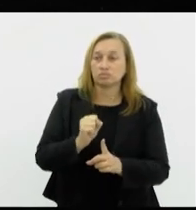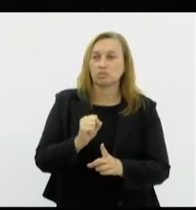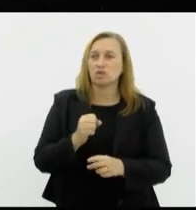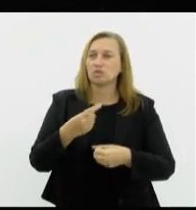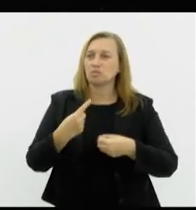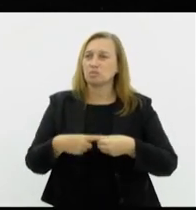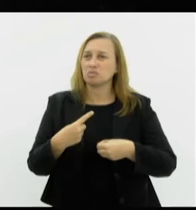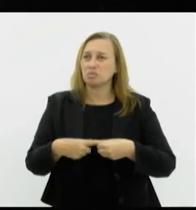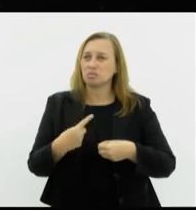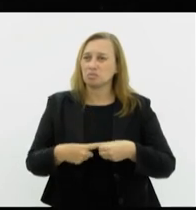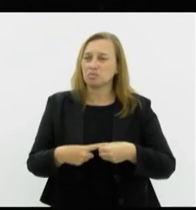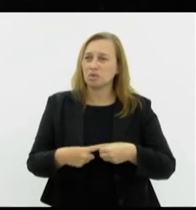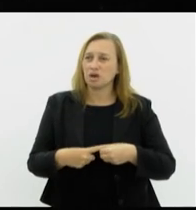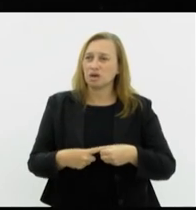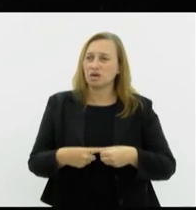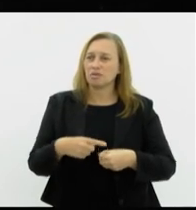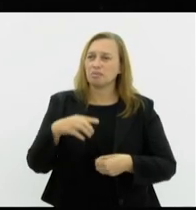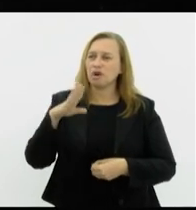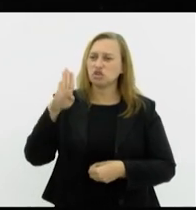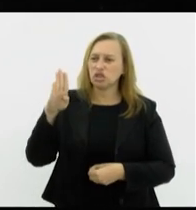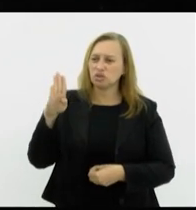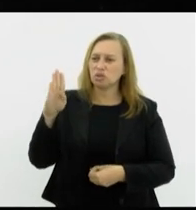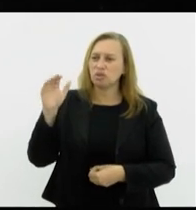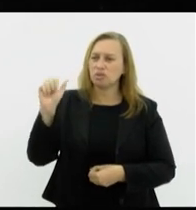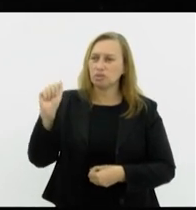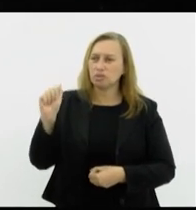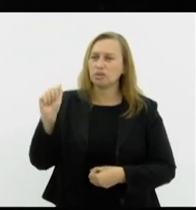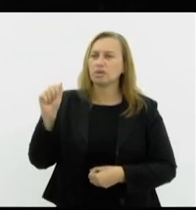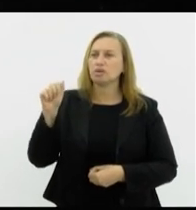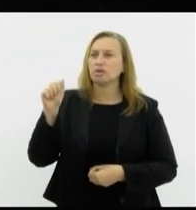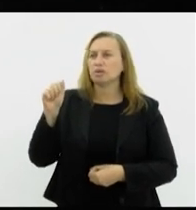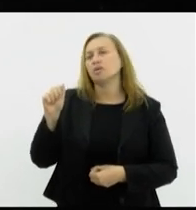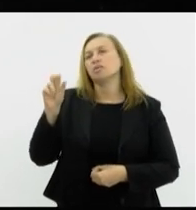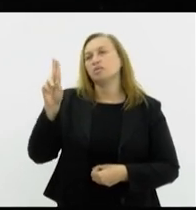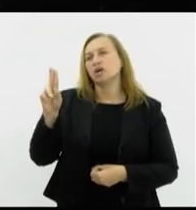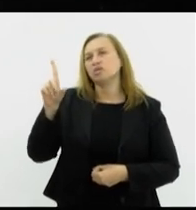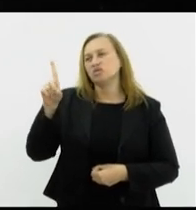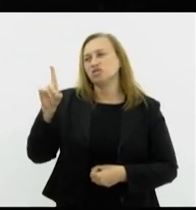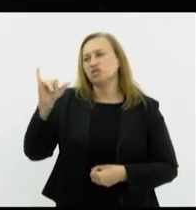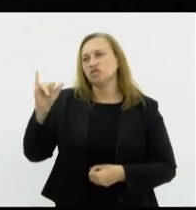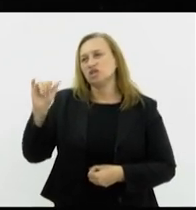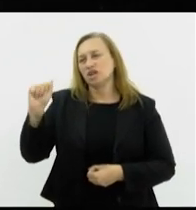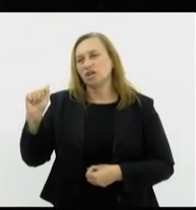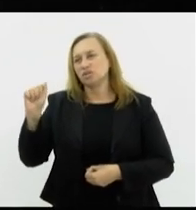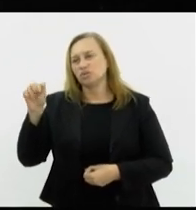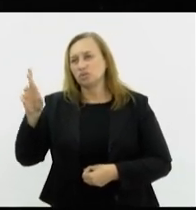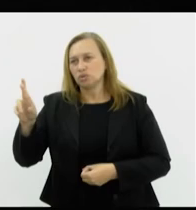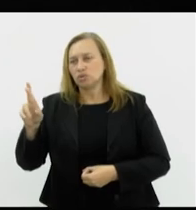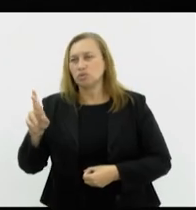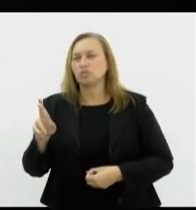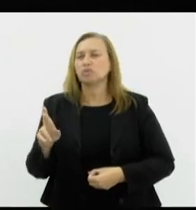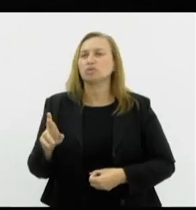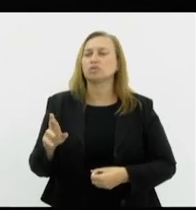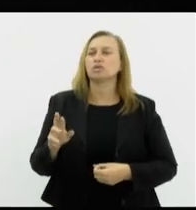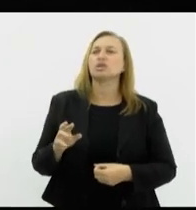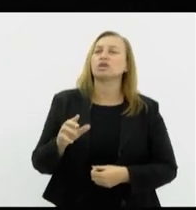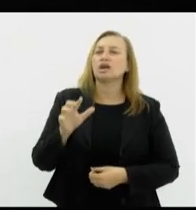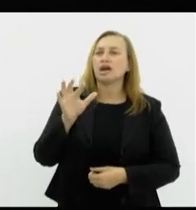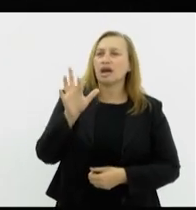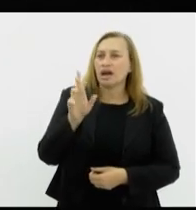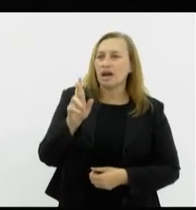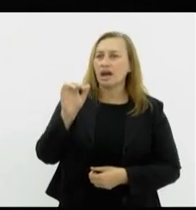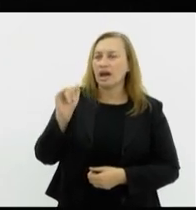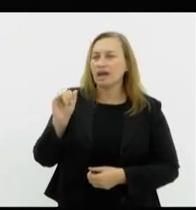Baldeador, na cidade de Niterói. O Felipe Rodrigues, de 24 anos, a Raíssa Santos, de 23